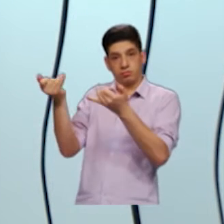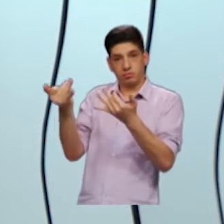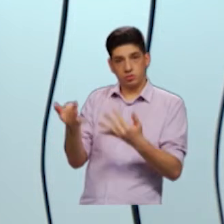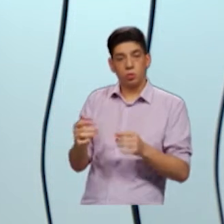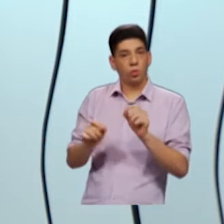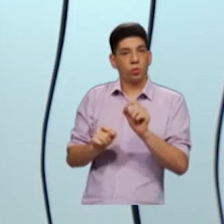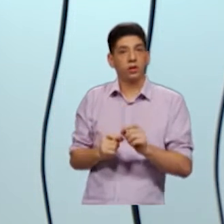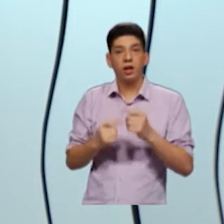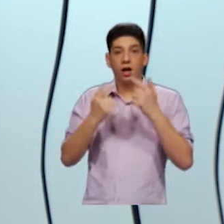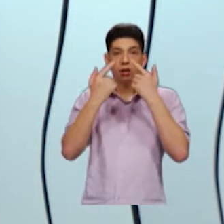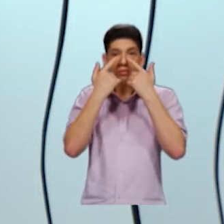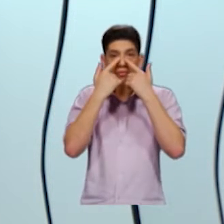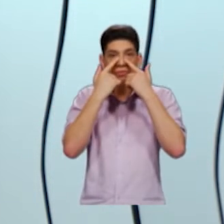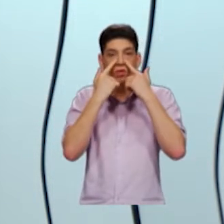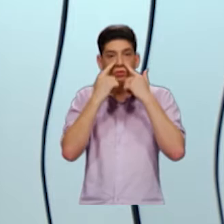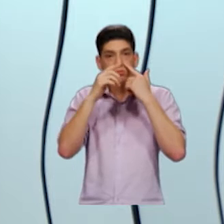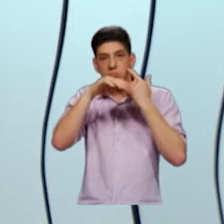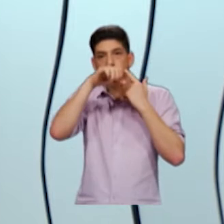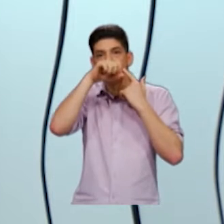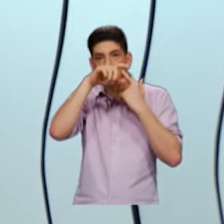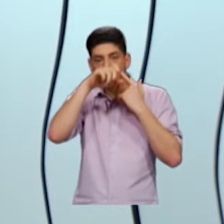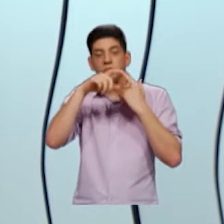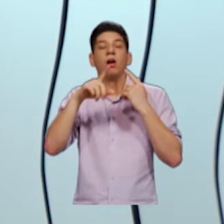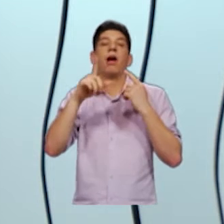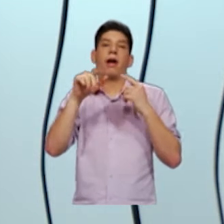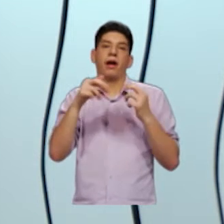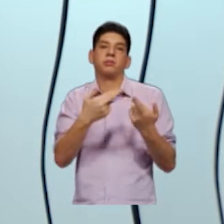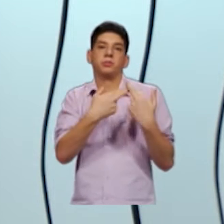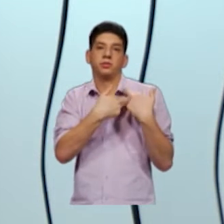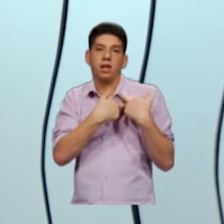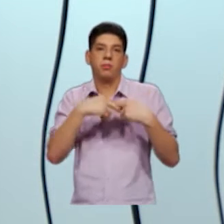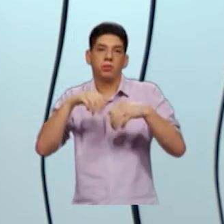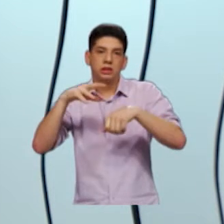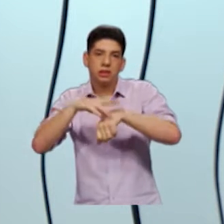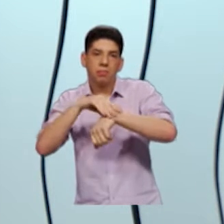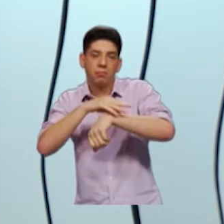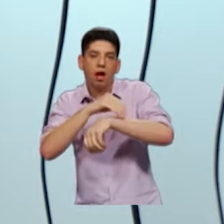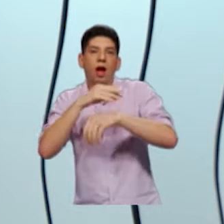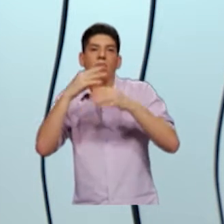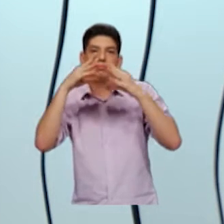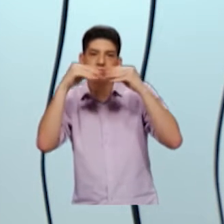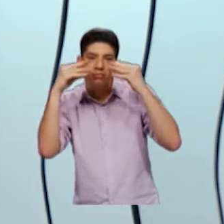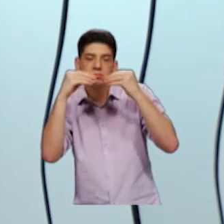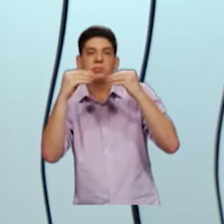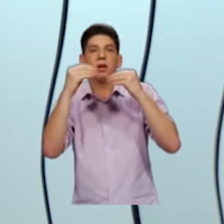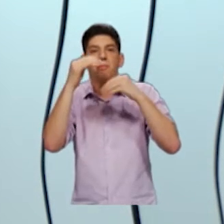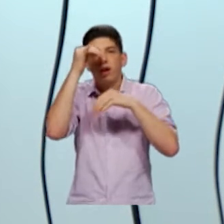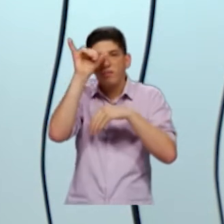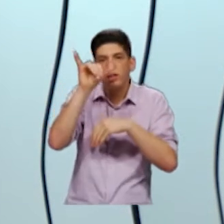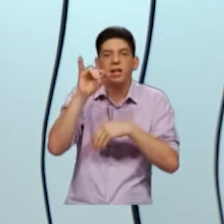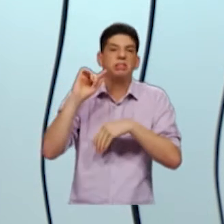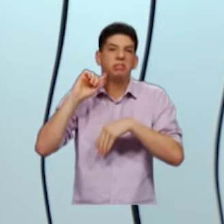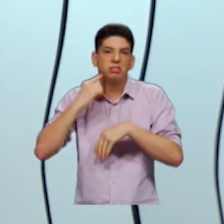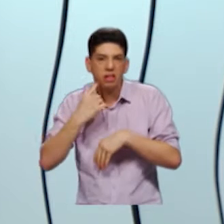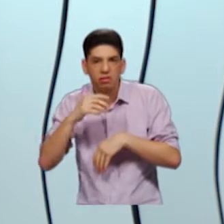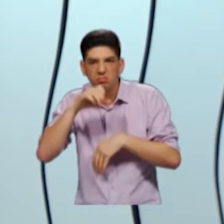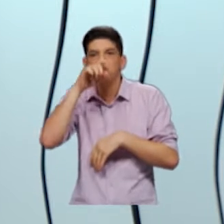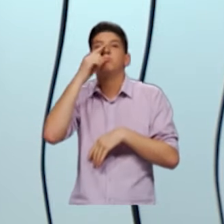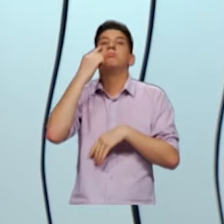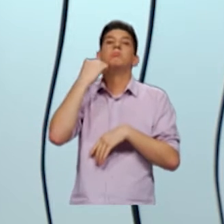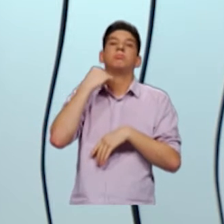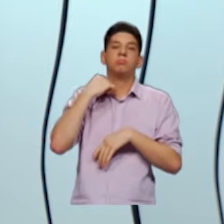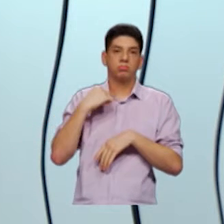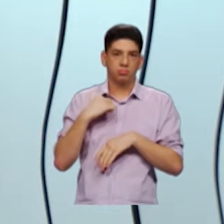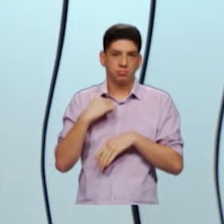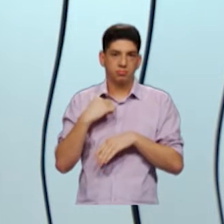nasais, elas têm esse papel de purificar, aquecer, filtrar o ar para chegar no pulmão um ar purificado, aquecido.